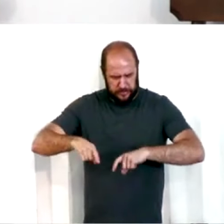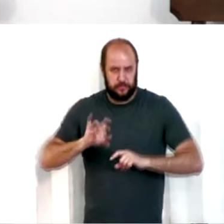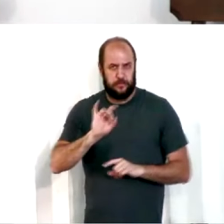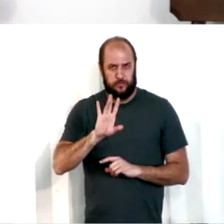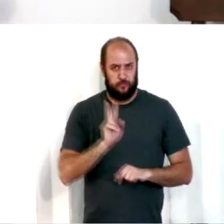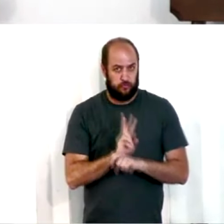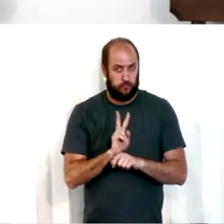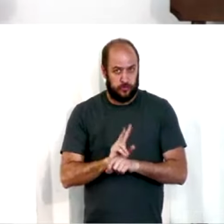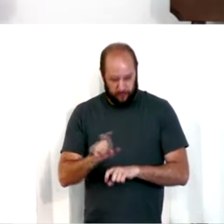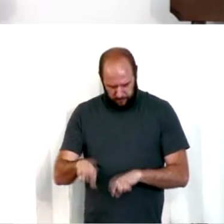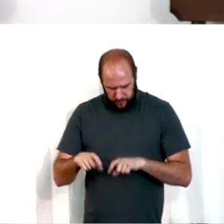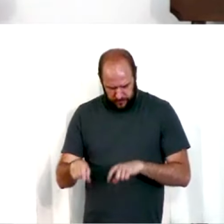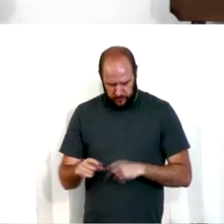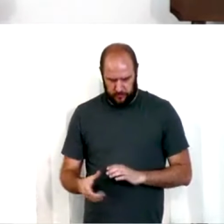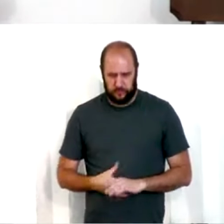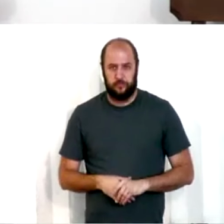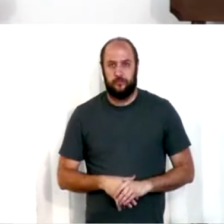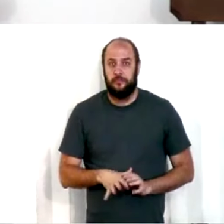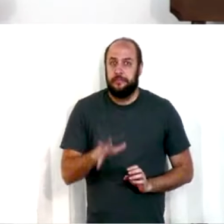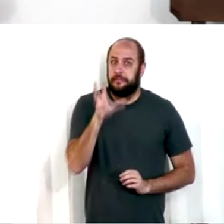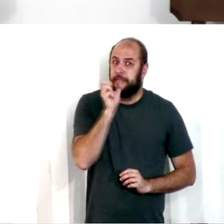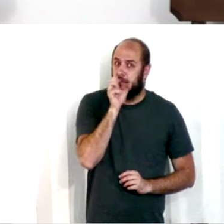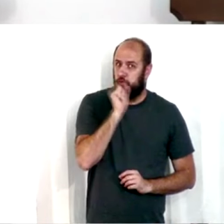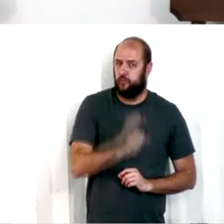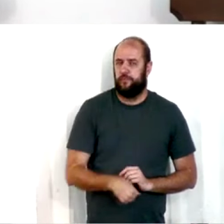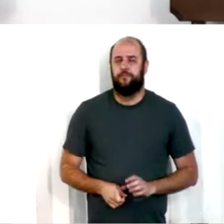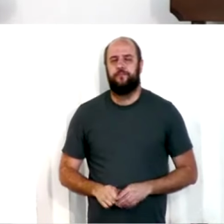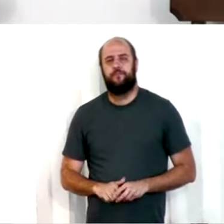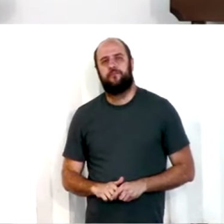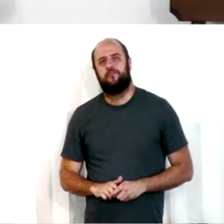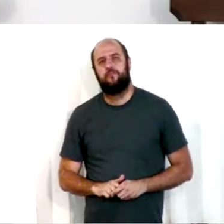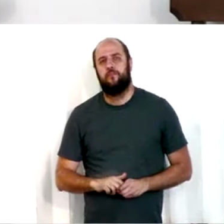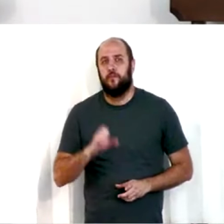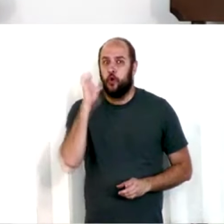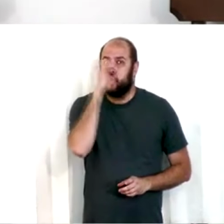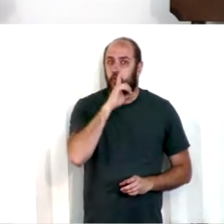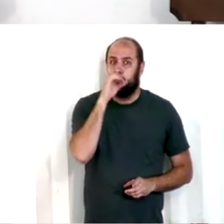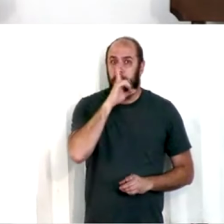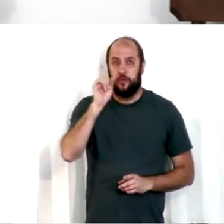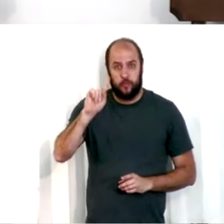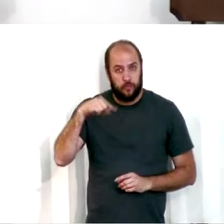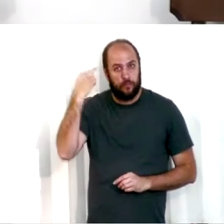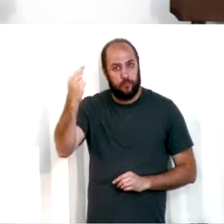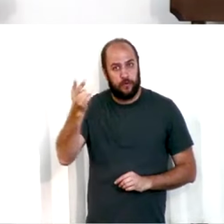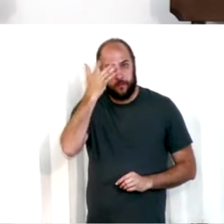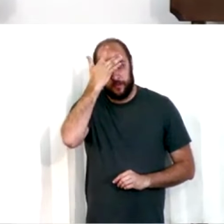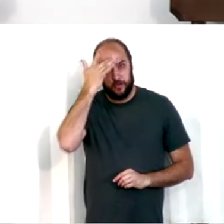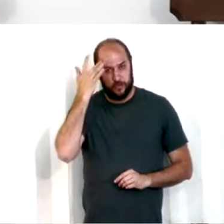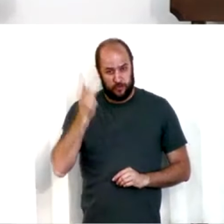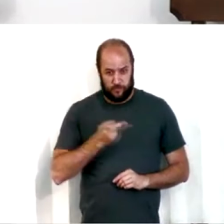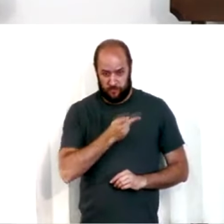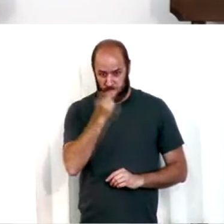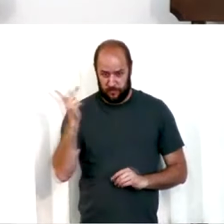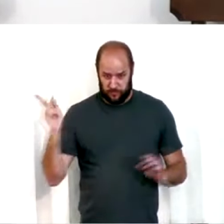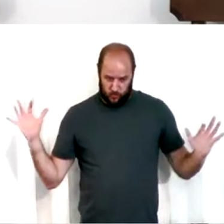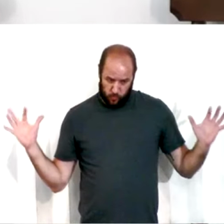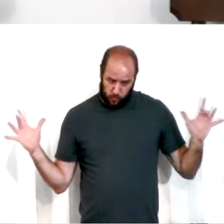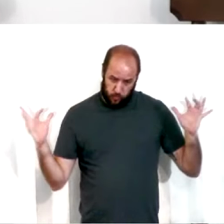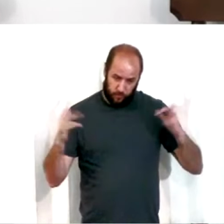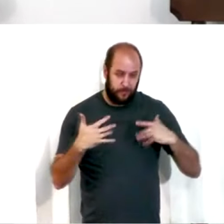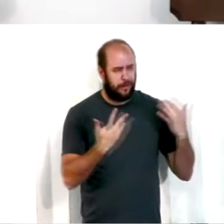da fazenda, ele era o caseiro. Chegou no sábado. No domingo seguinte, as pessoas da vizinhança vieram para receber o novo vizinho. Ô,